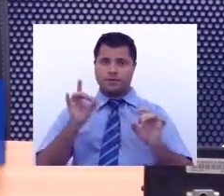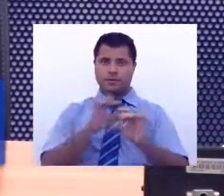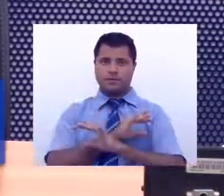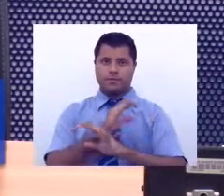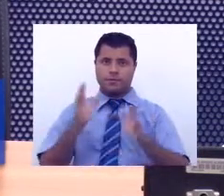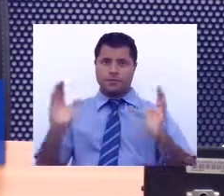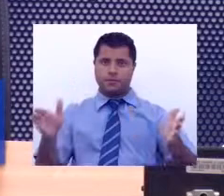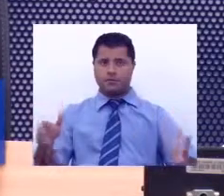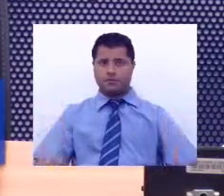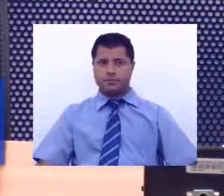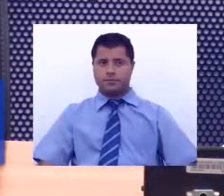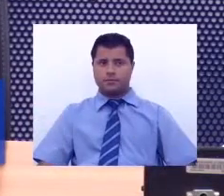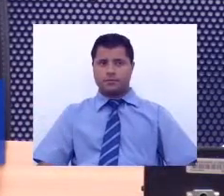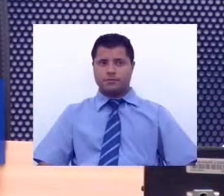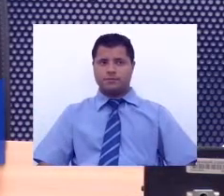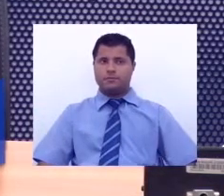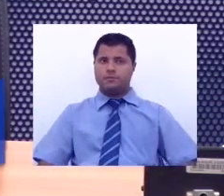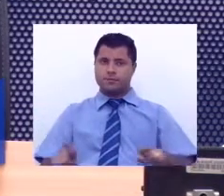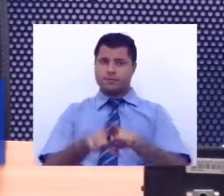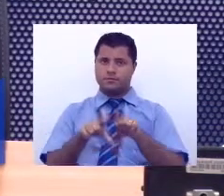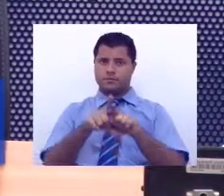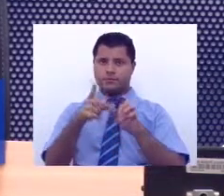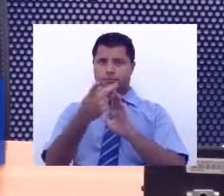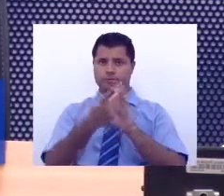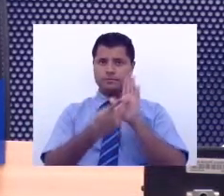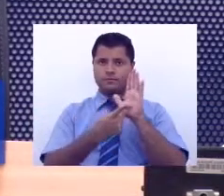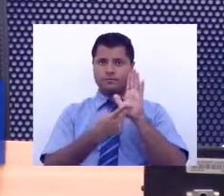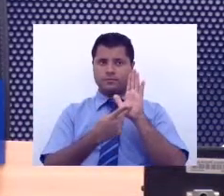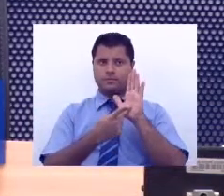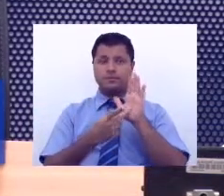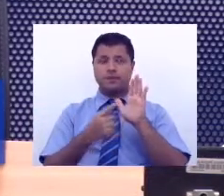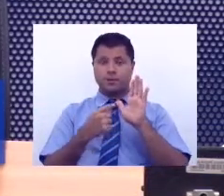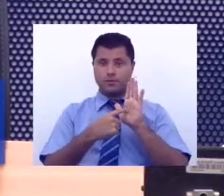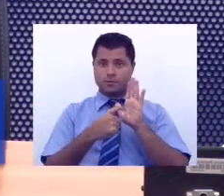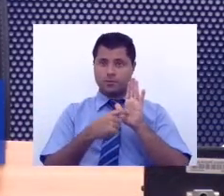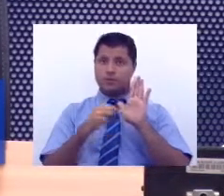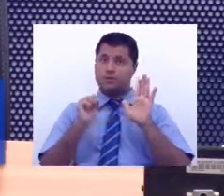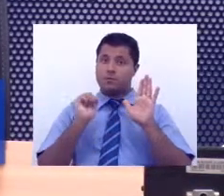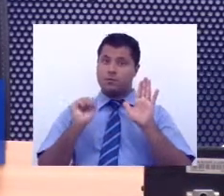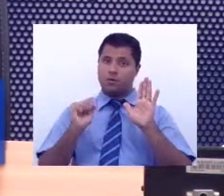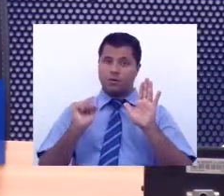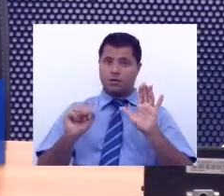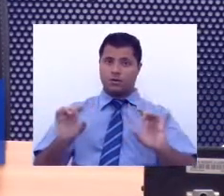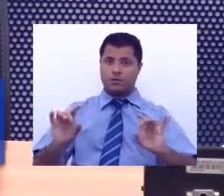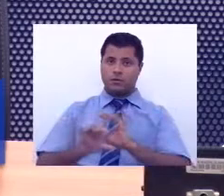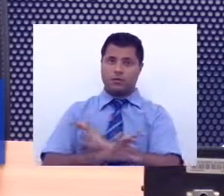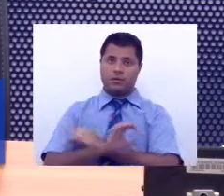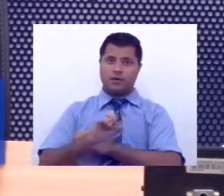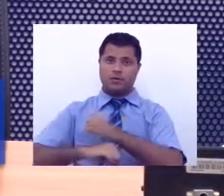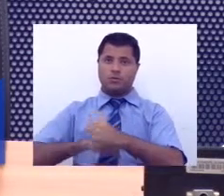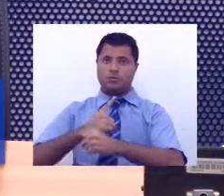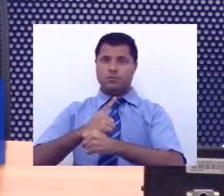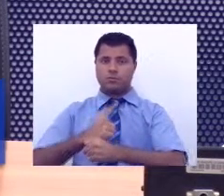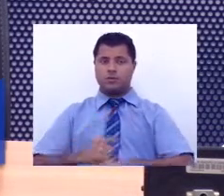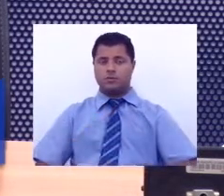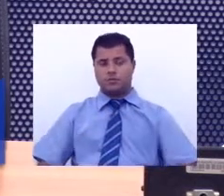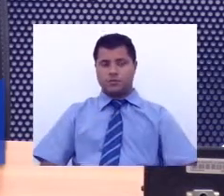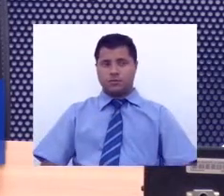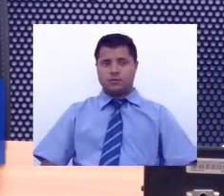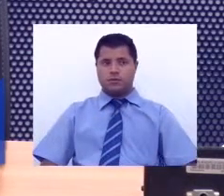segunda etapa e o projeto, ele deve ser entregue em um ano. Né? Então,